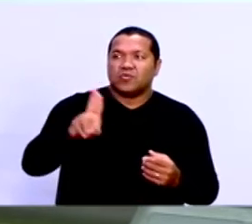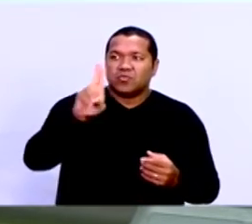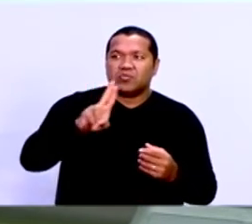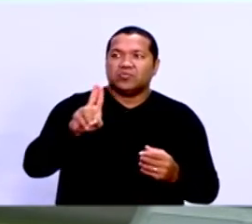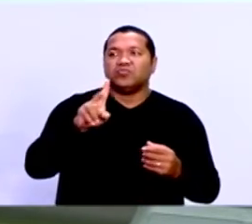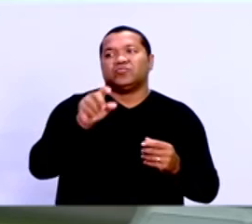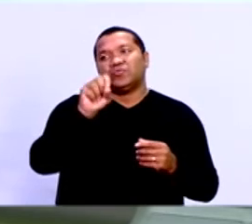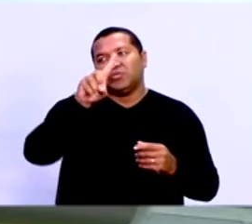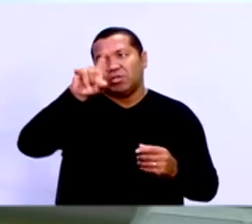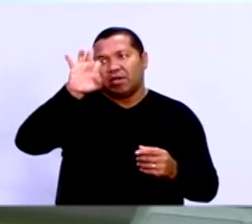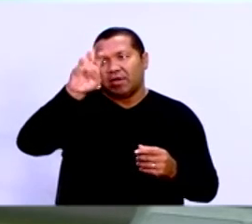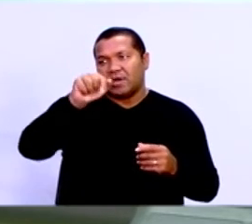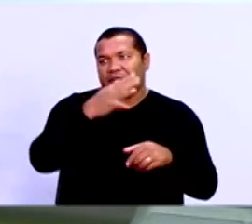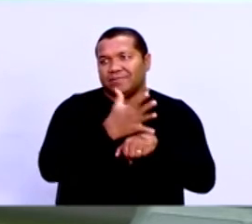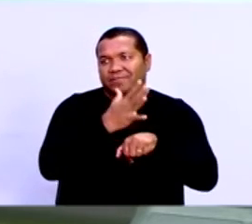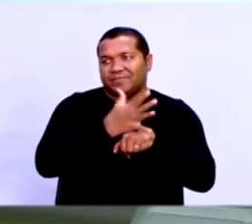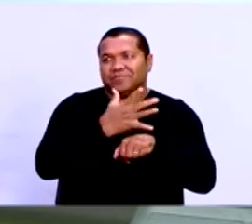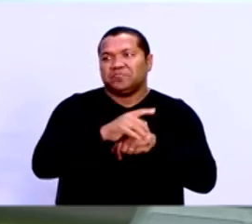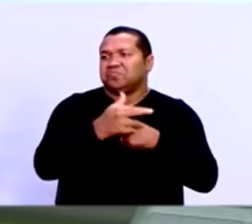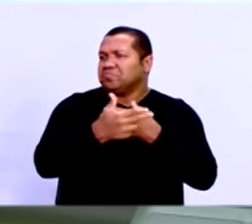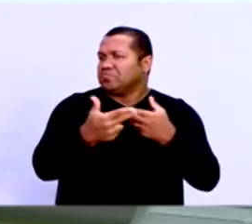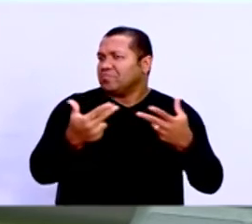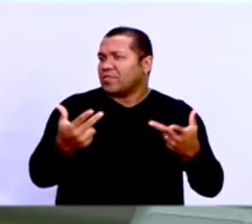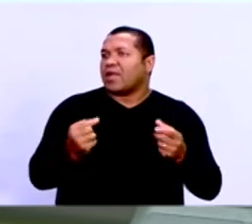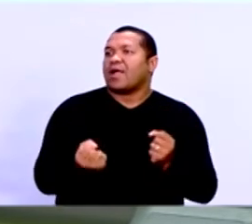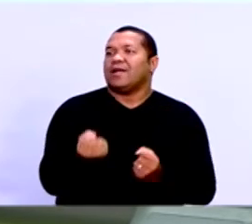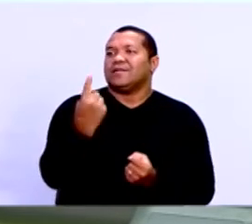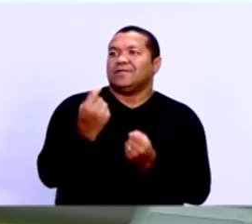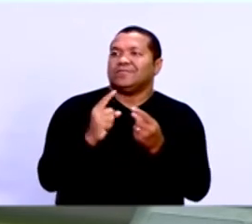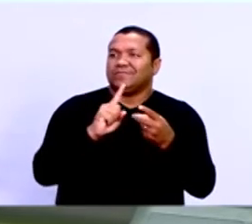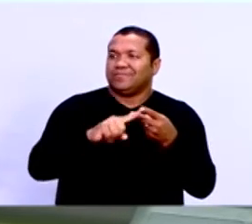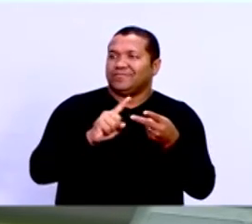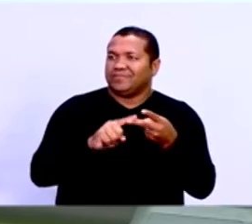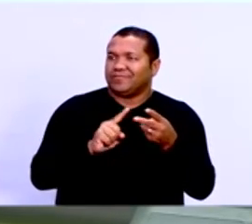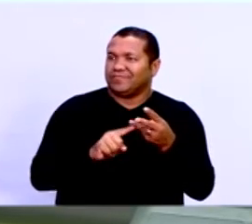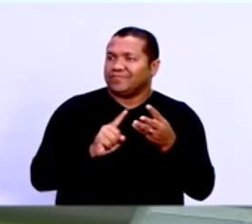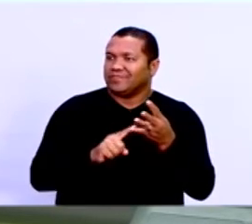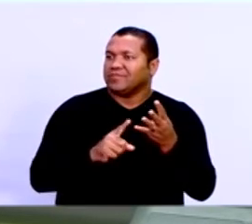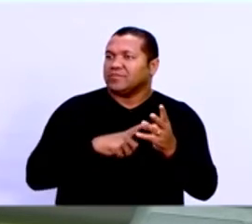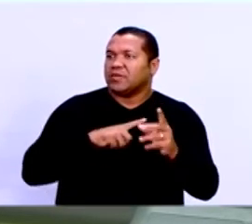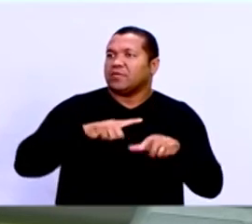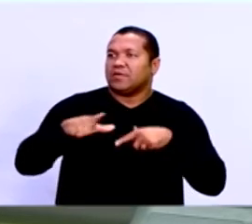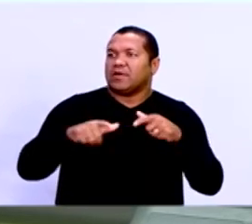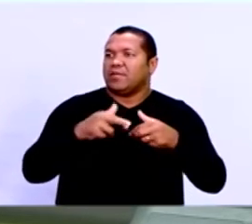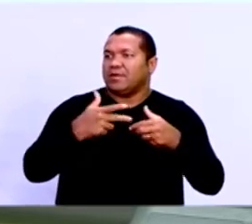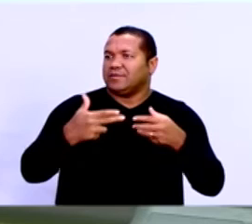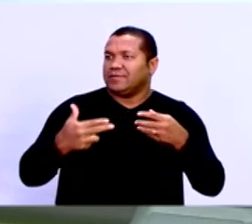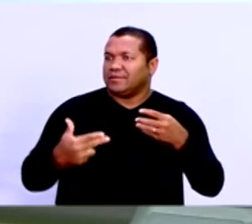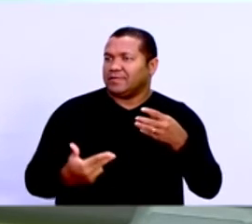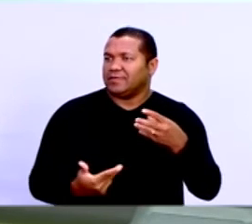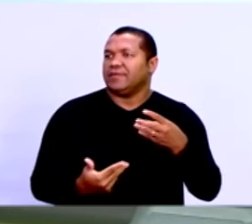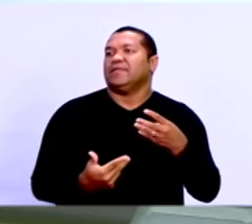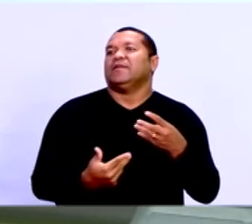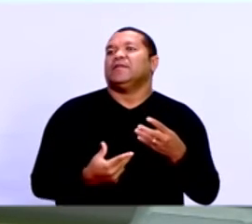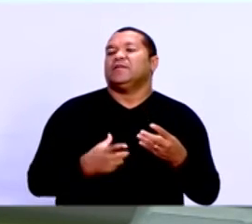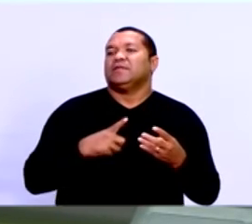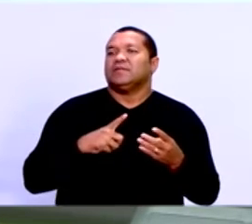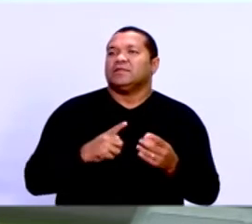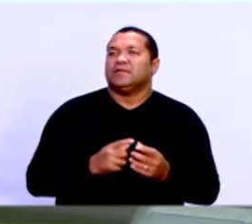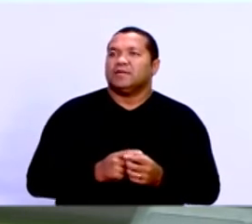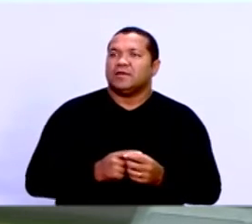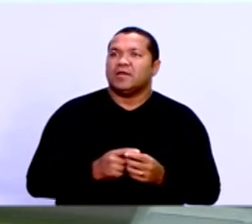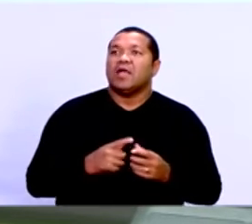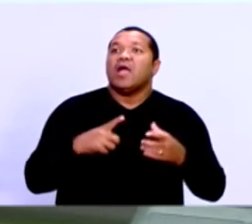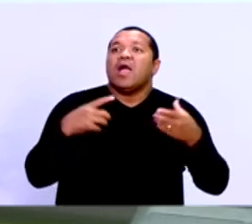atividades todos esse g cada diagrama de se tem uma função dentro do projeto é a parte que eu vou